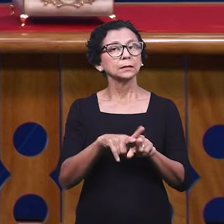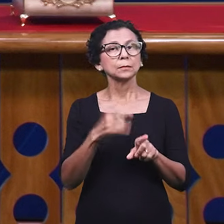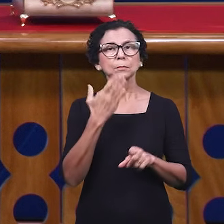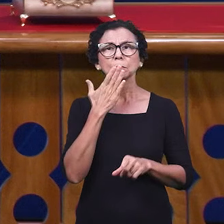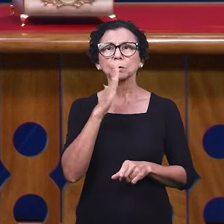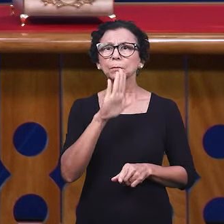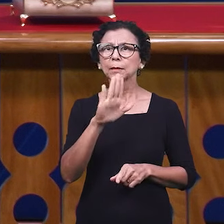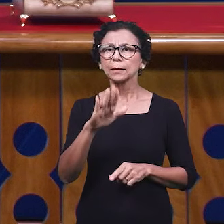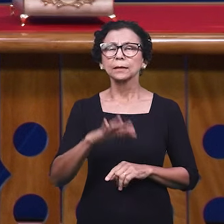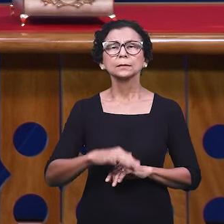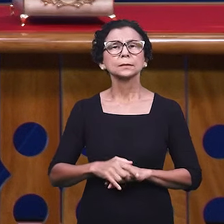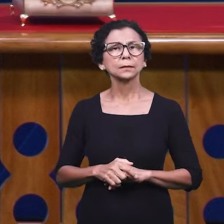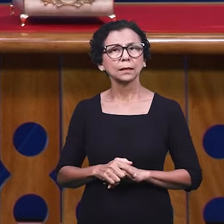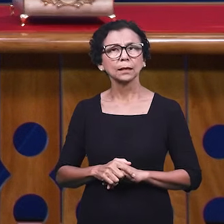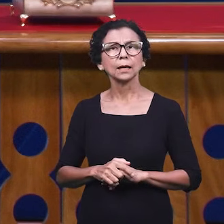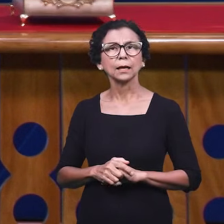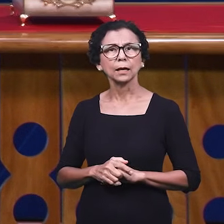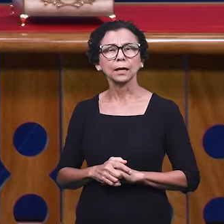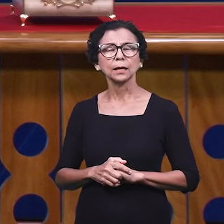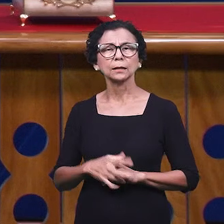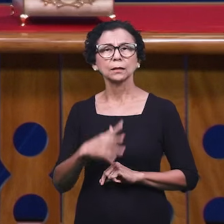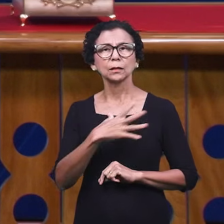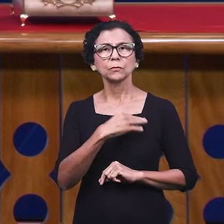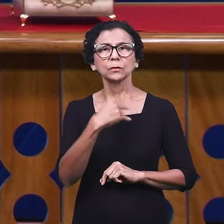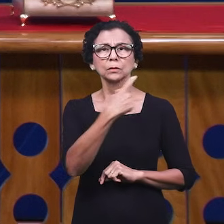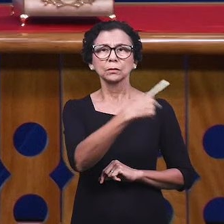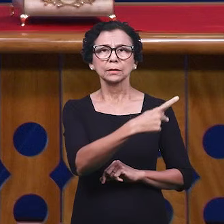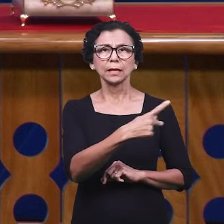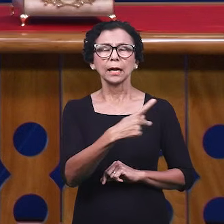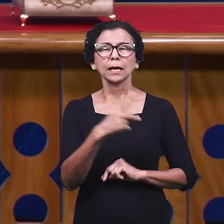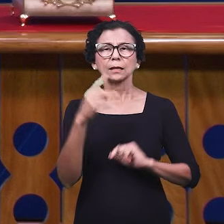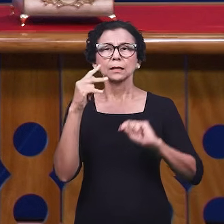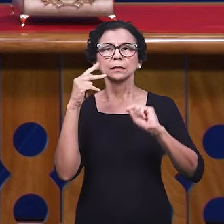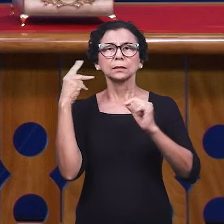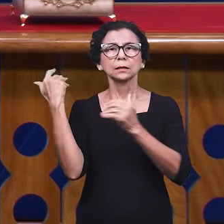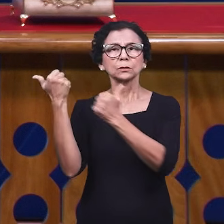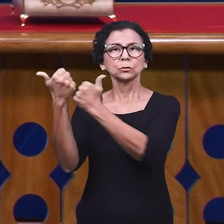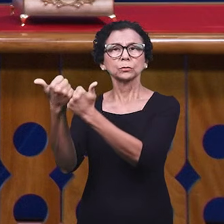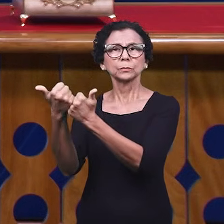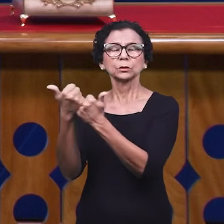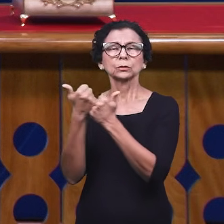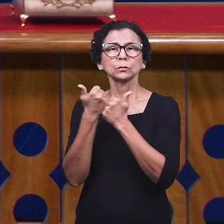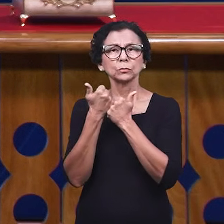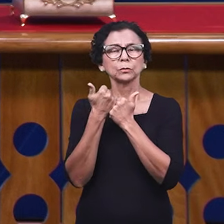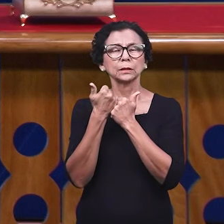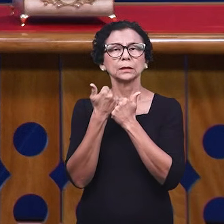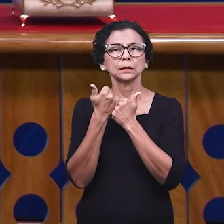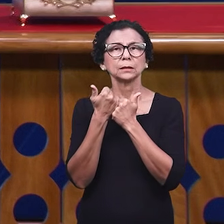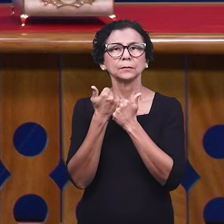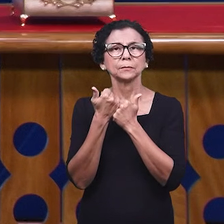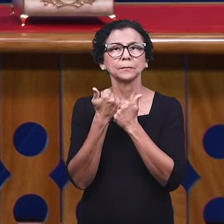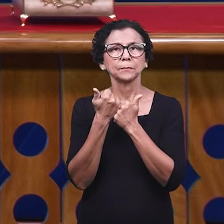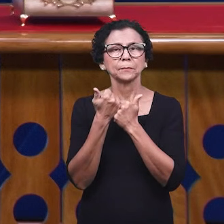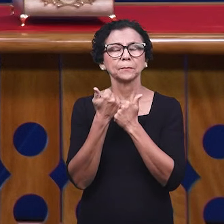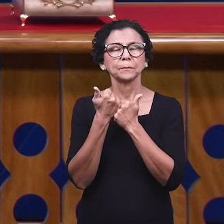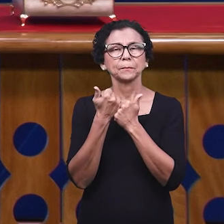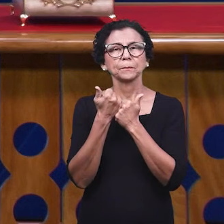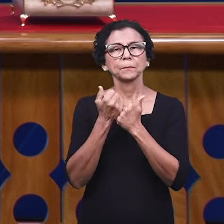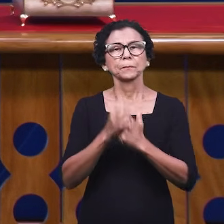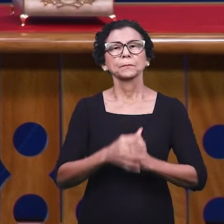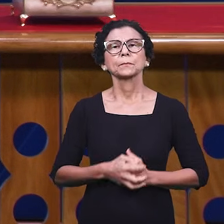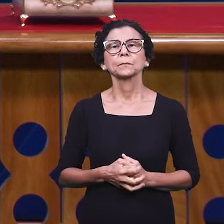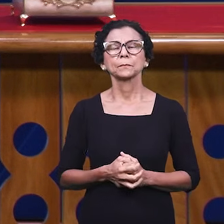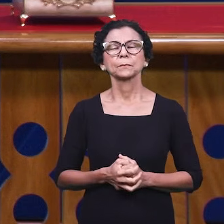uma promessa do rei de que o filho dela reinaria. Ele ia suceder, Salomão